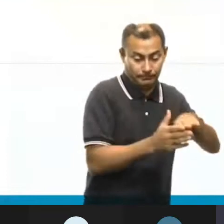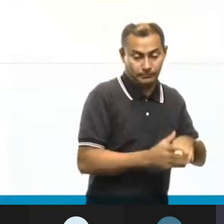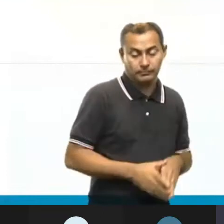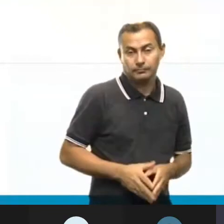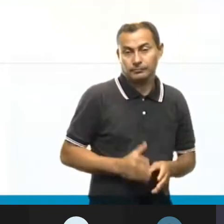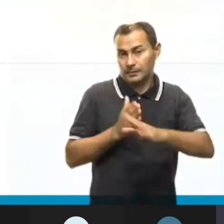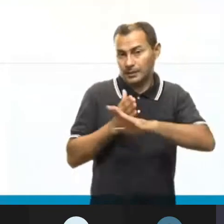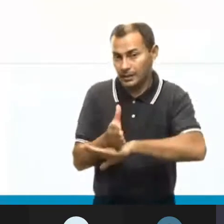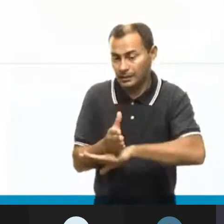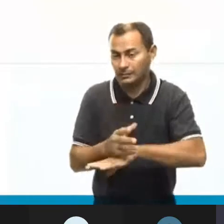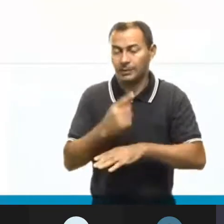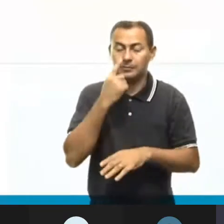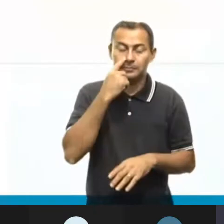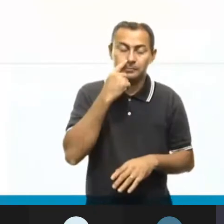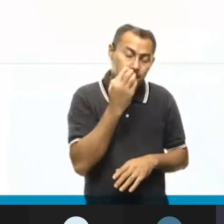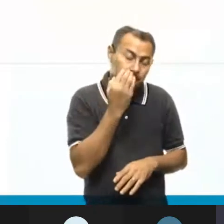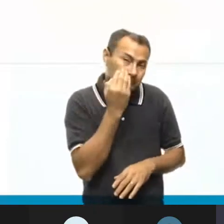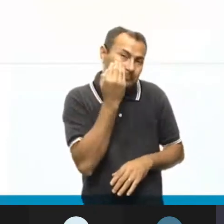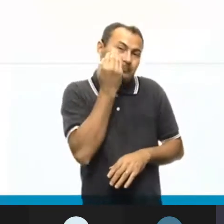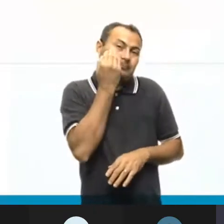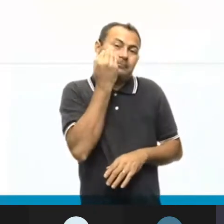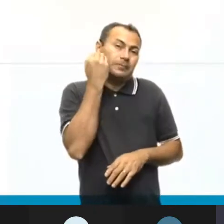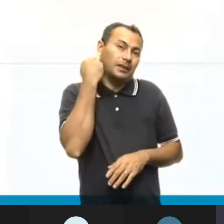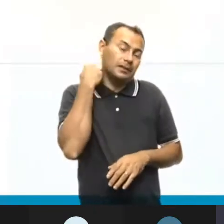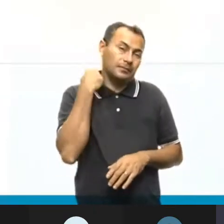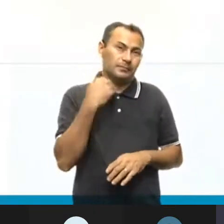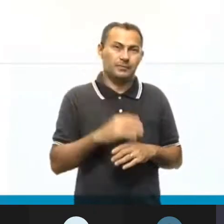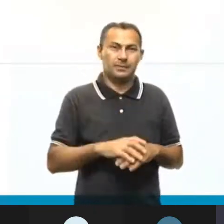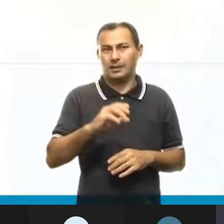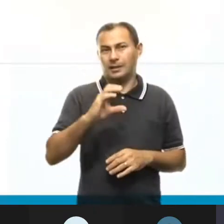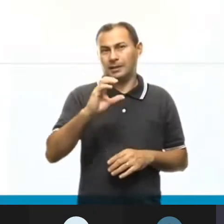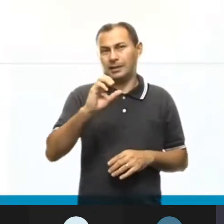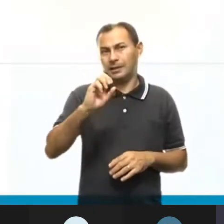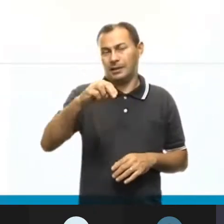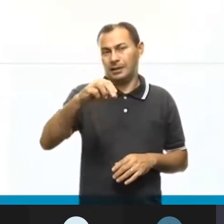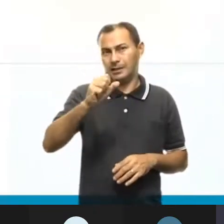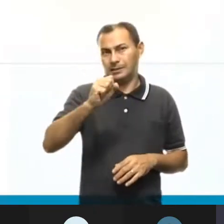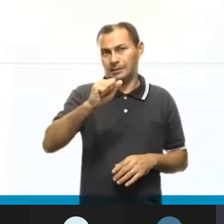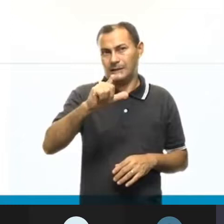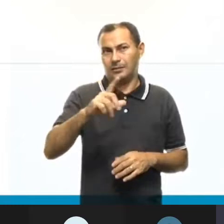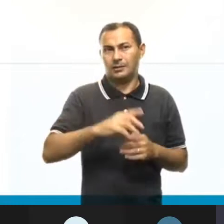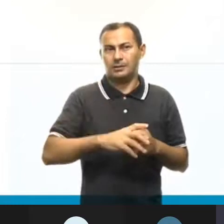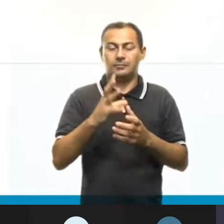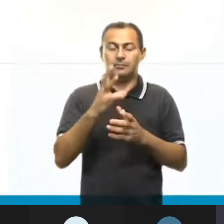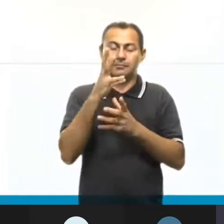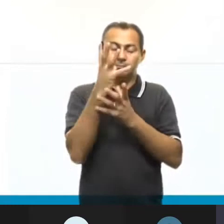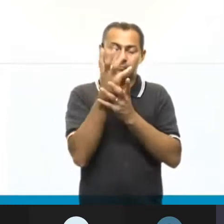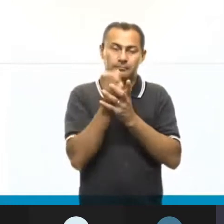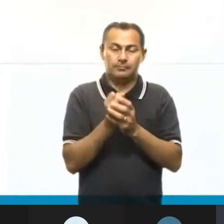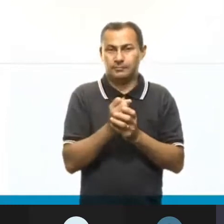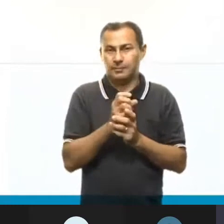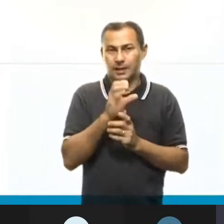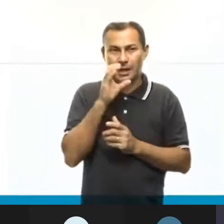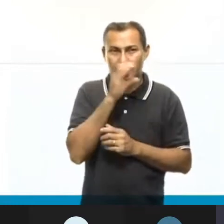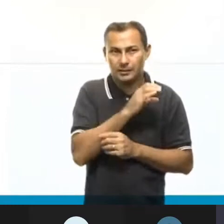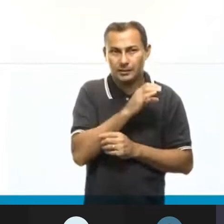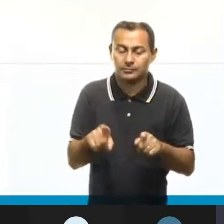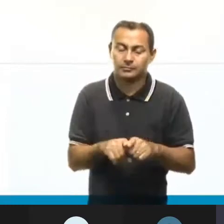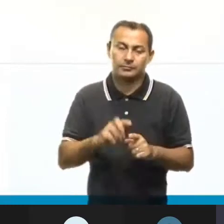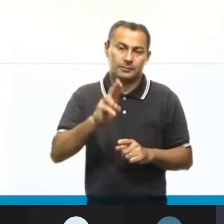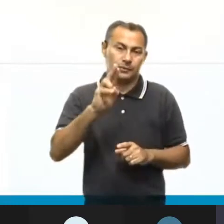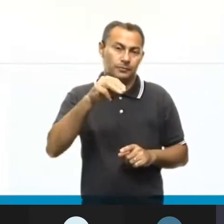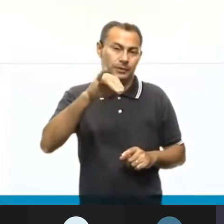passa aqui, quando ele entra aqui pela narina, né? Eu falei que ele vai passar aqui na cavidade nasal e ele vai ser filtrado, aquecido